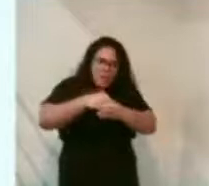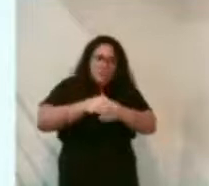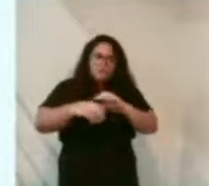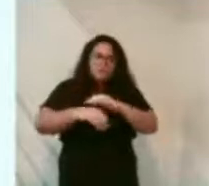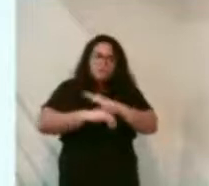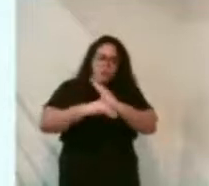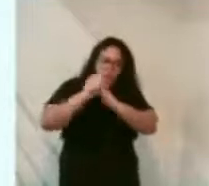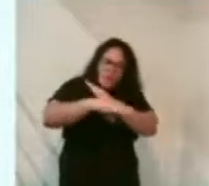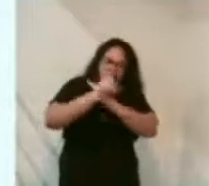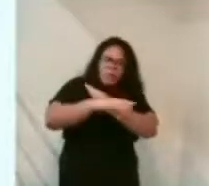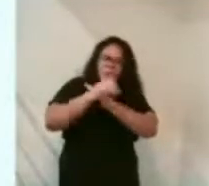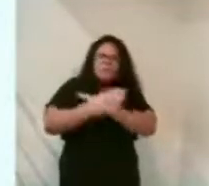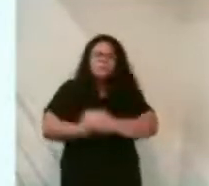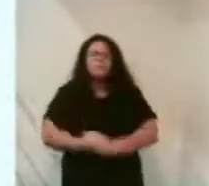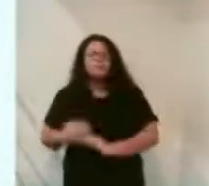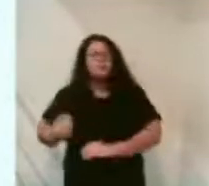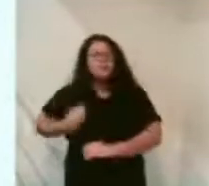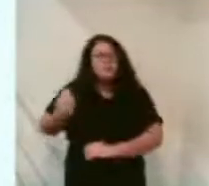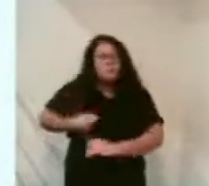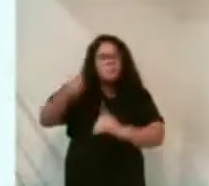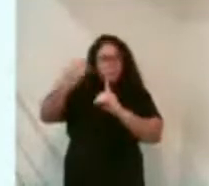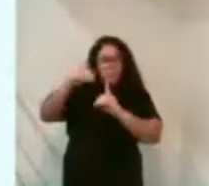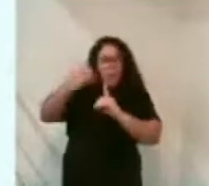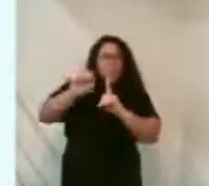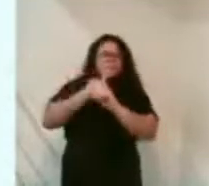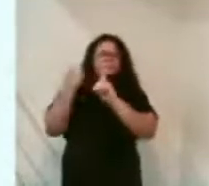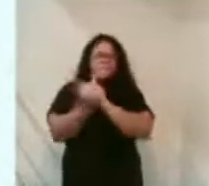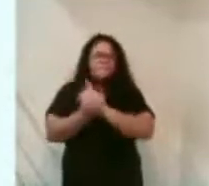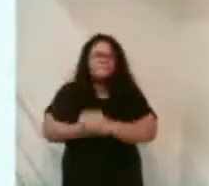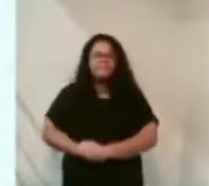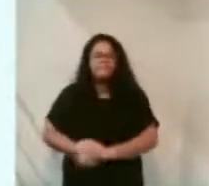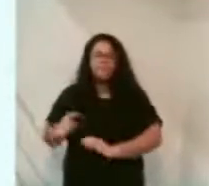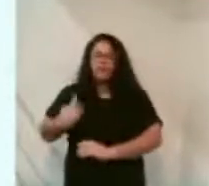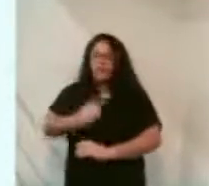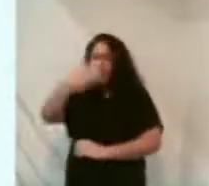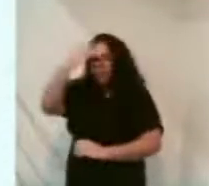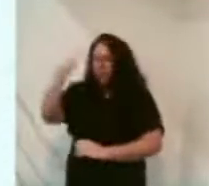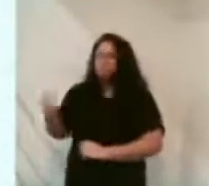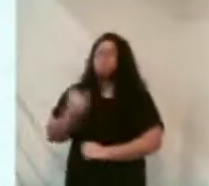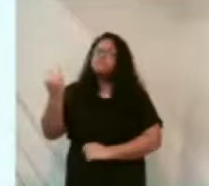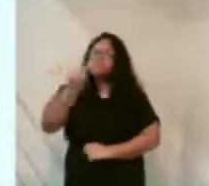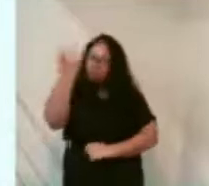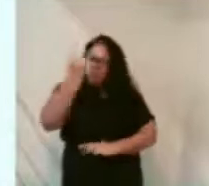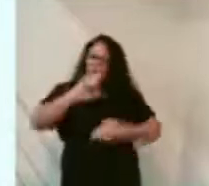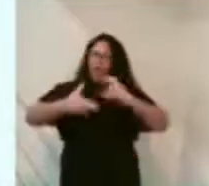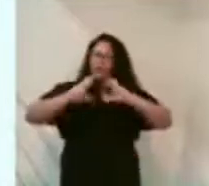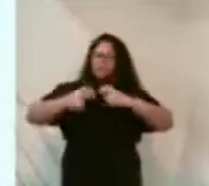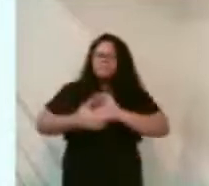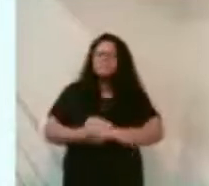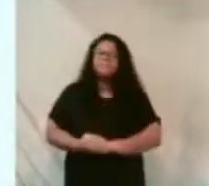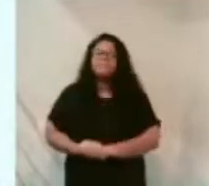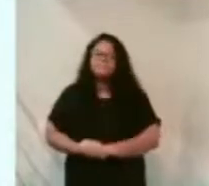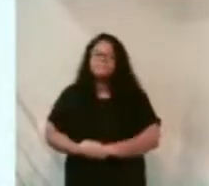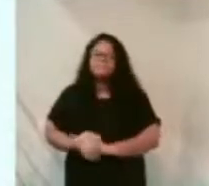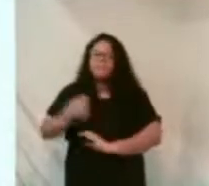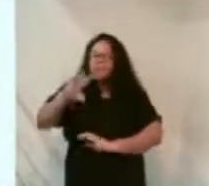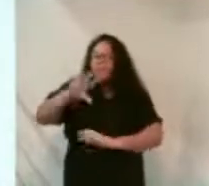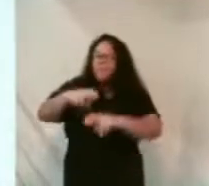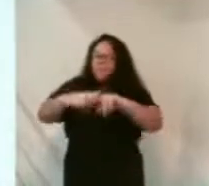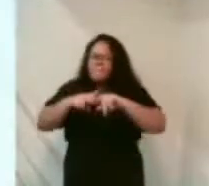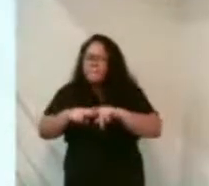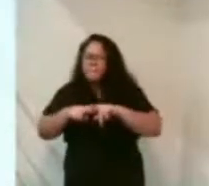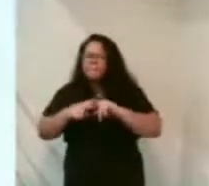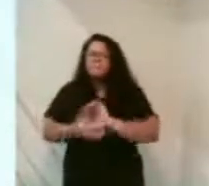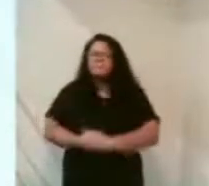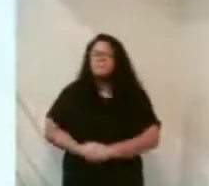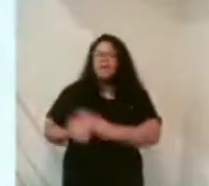em situação de risco e de vulnerabilidade social. Sabemos da importância da reciclagem não somente para questões ambientais que atingem o planeta